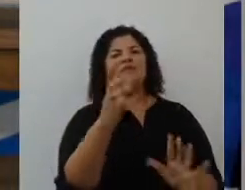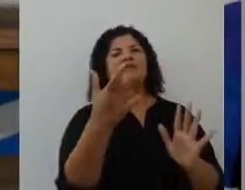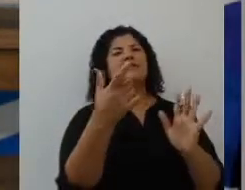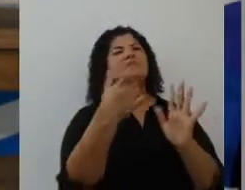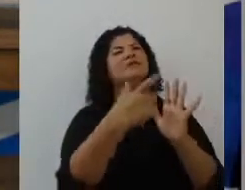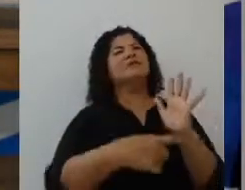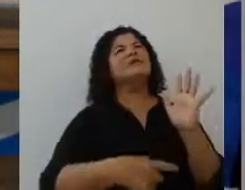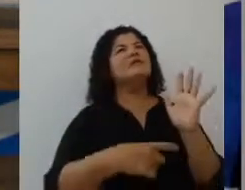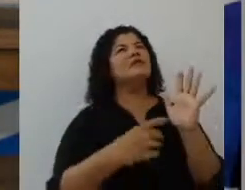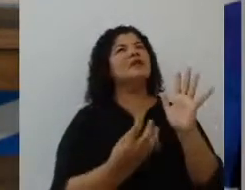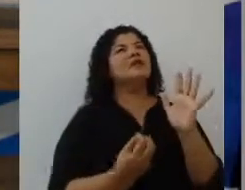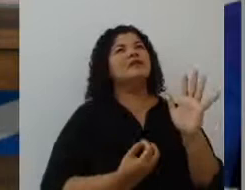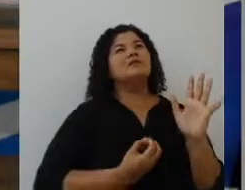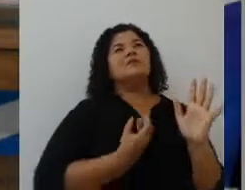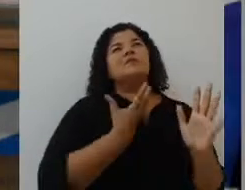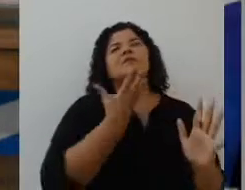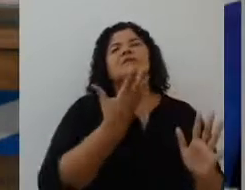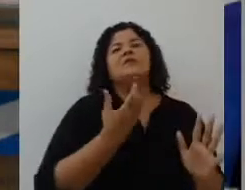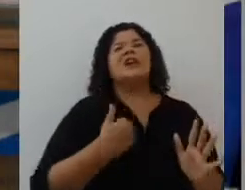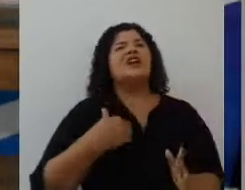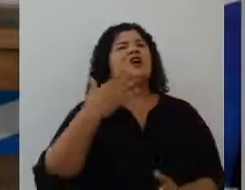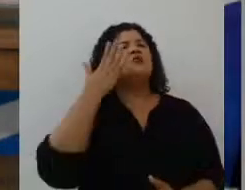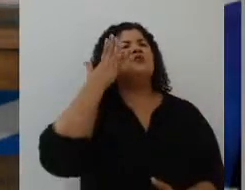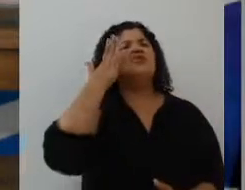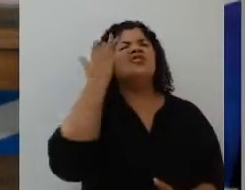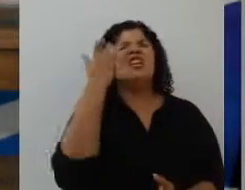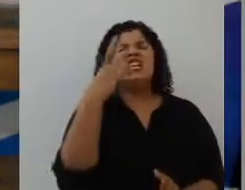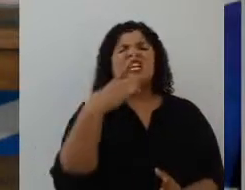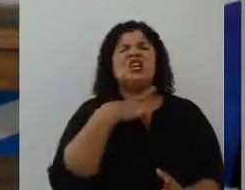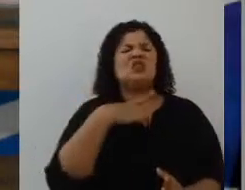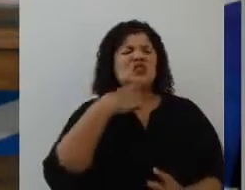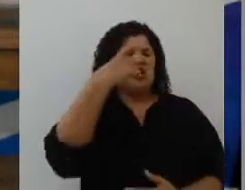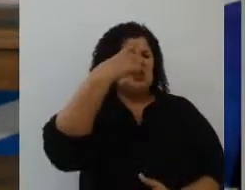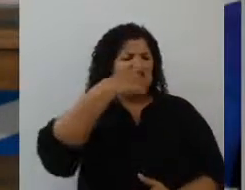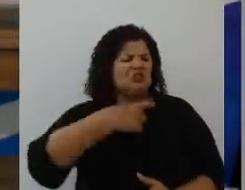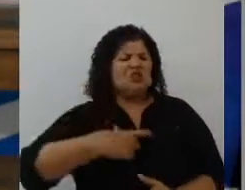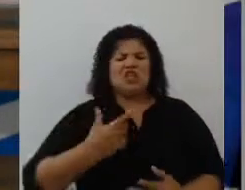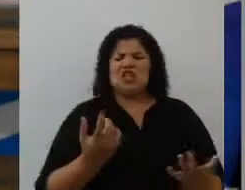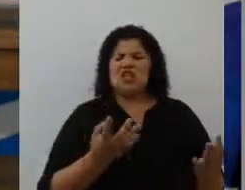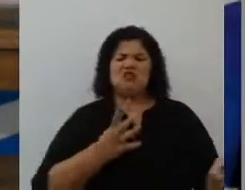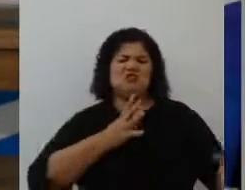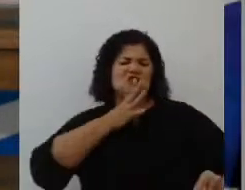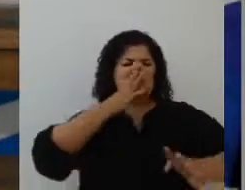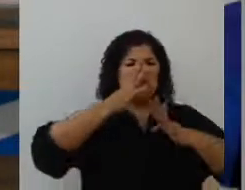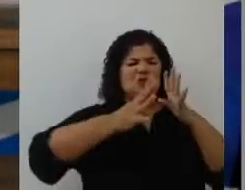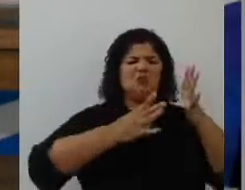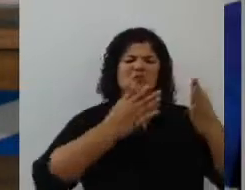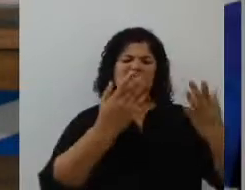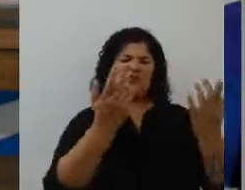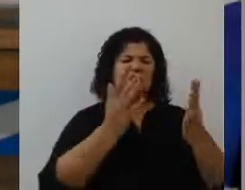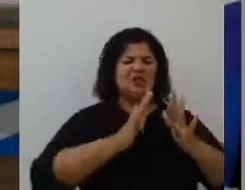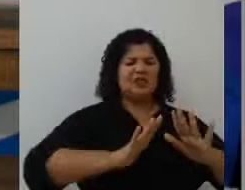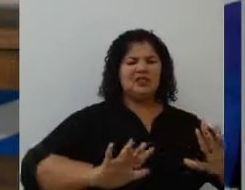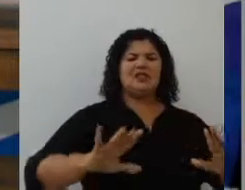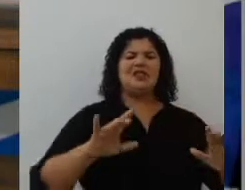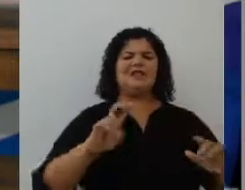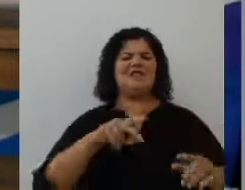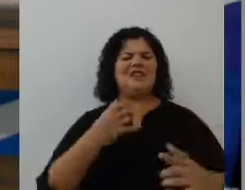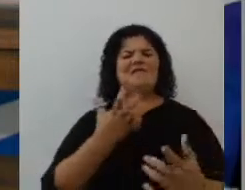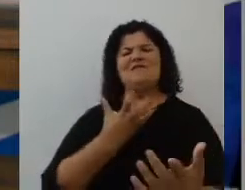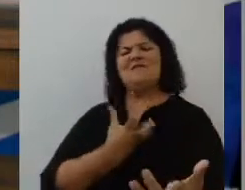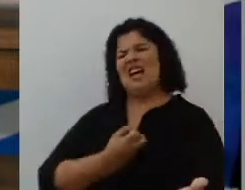assim, eu sei que eu tenho um jeito meio estúpido de ser e de dizer coisas que podem te magoar